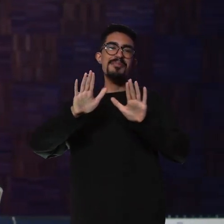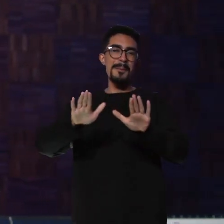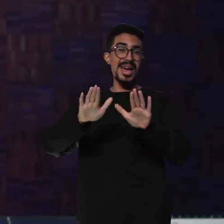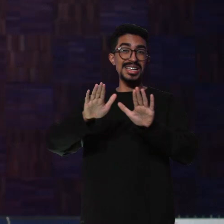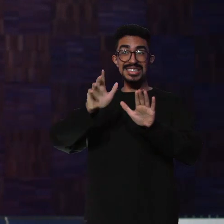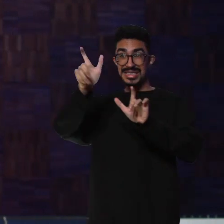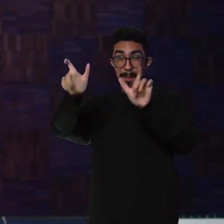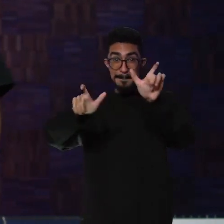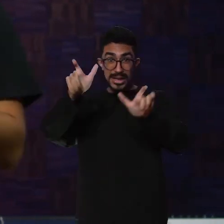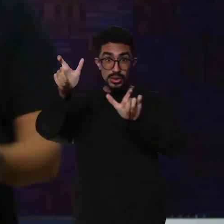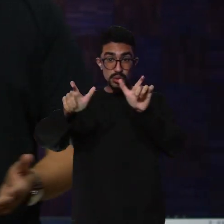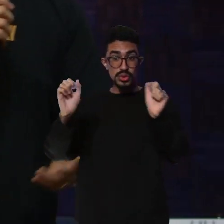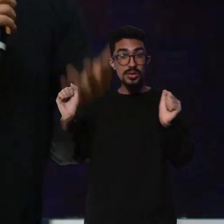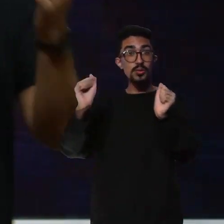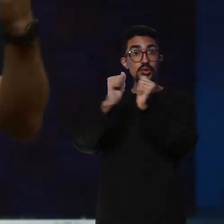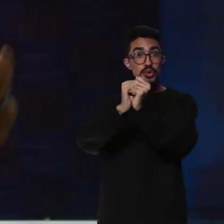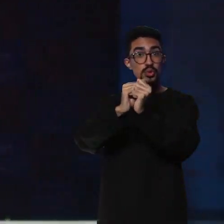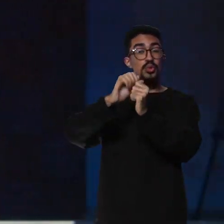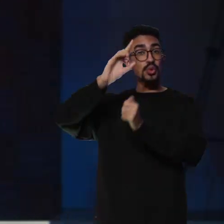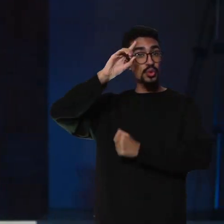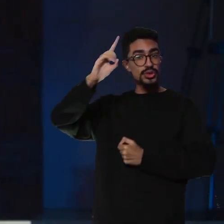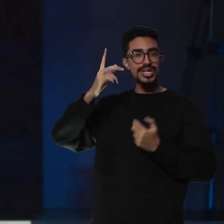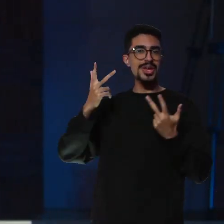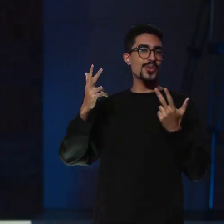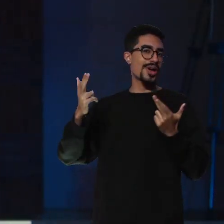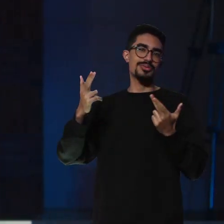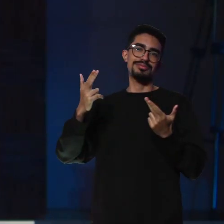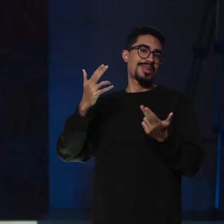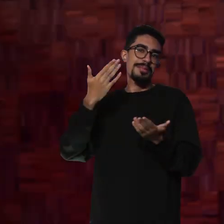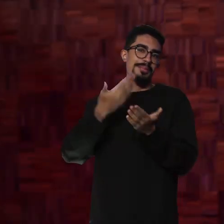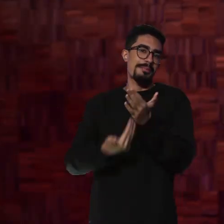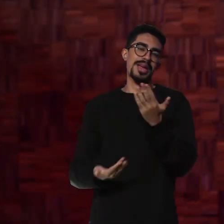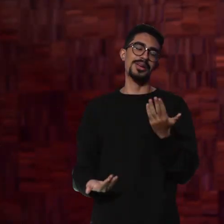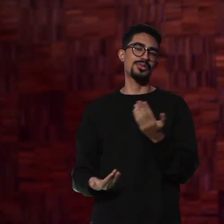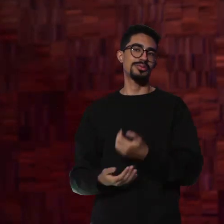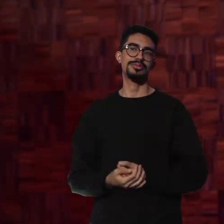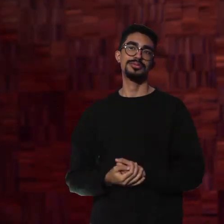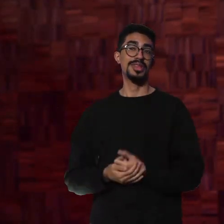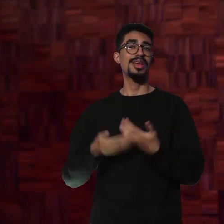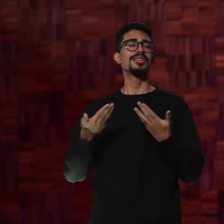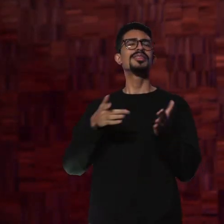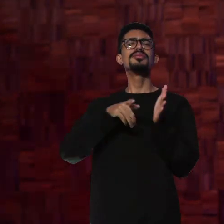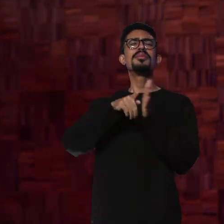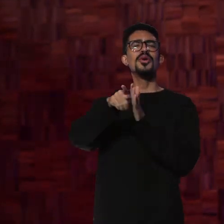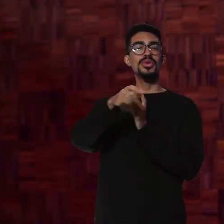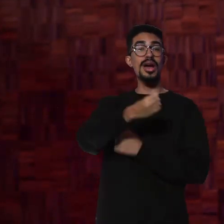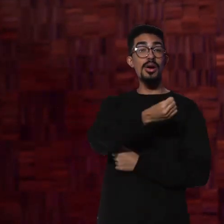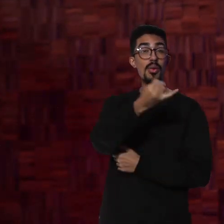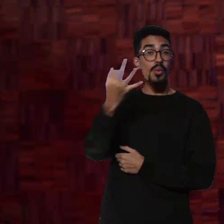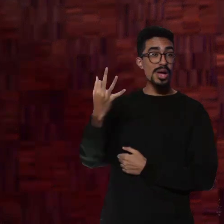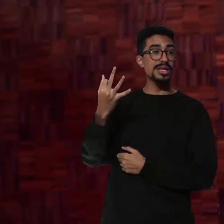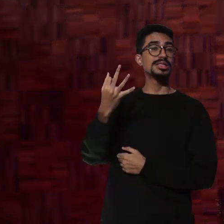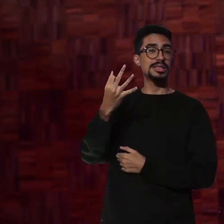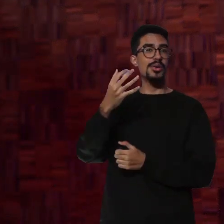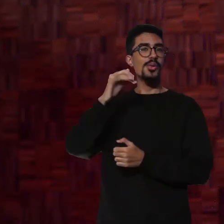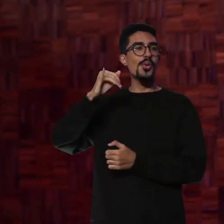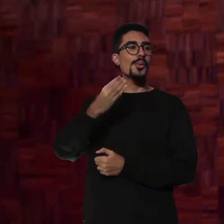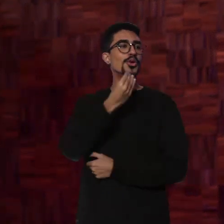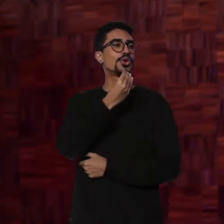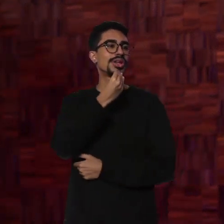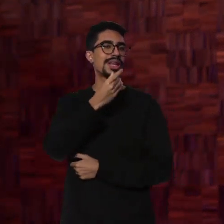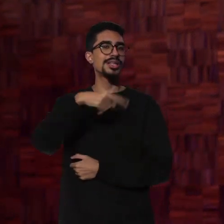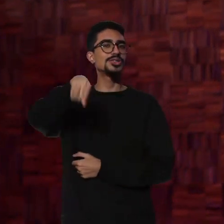as mesmas pessoas que estavam naquela sala. Quais são as grandes janelas de oportunidade que talvez você já perdeu e